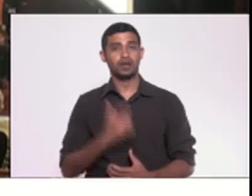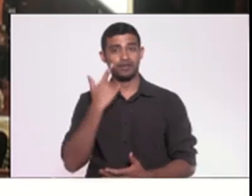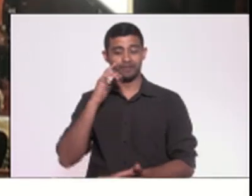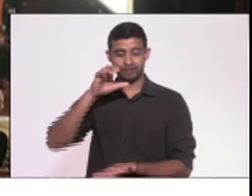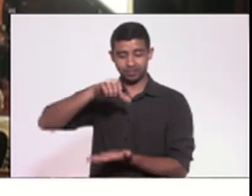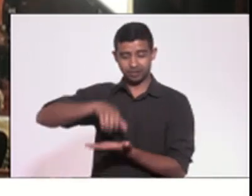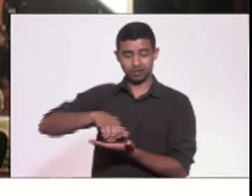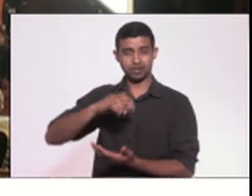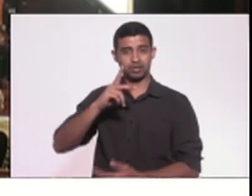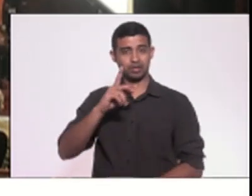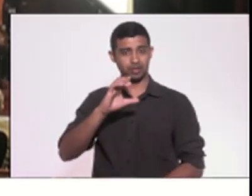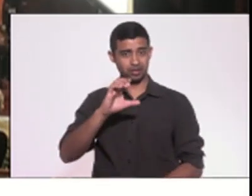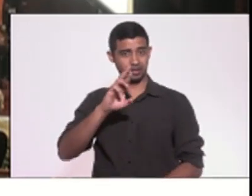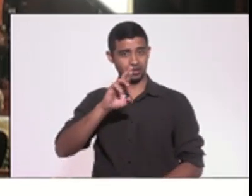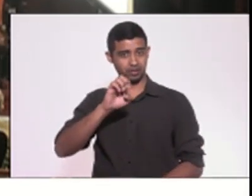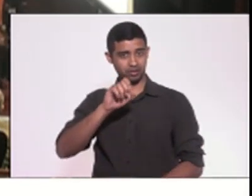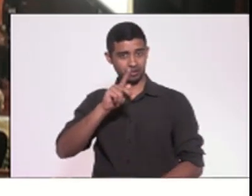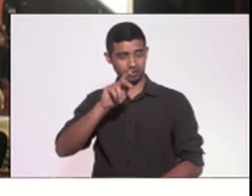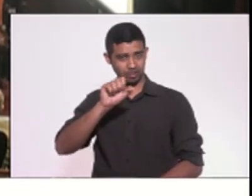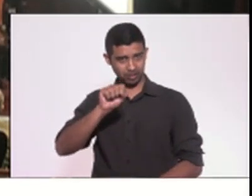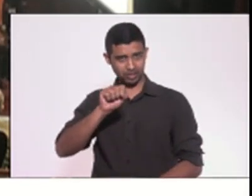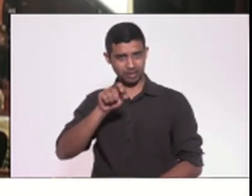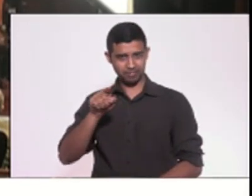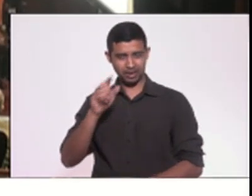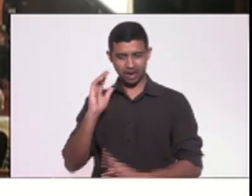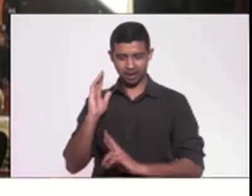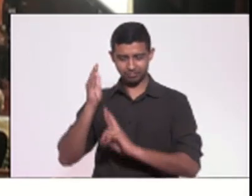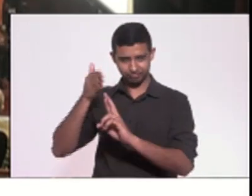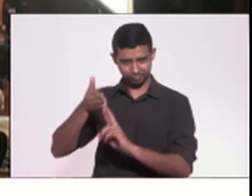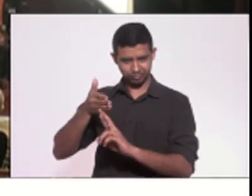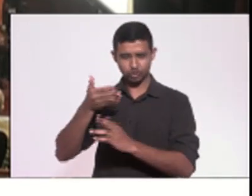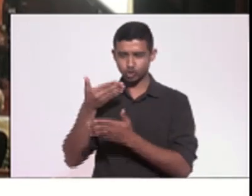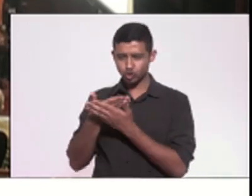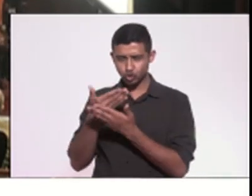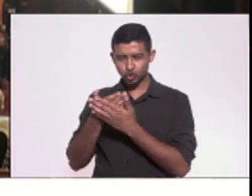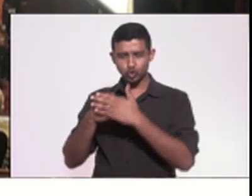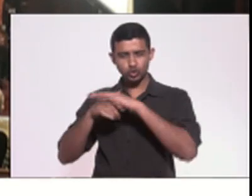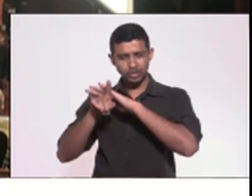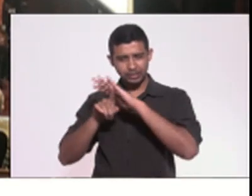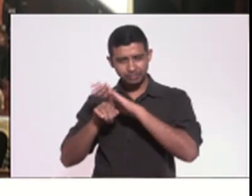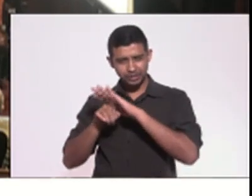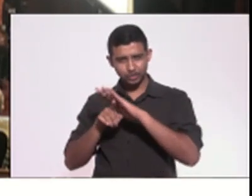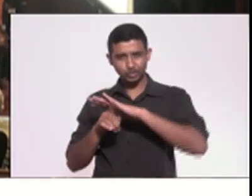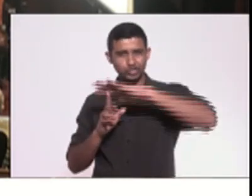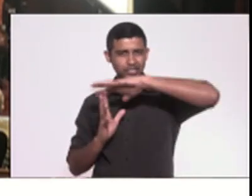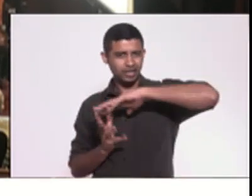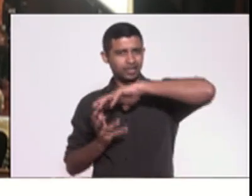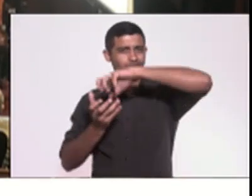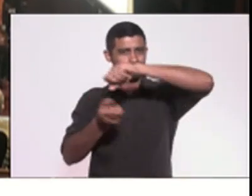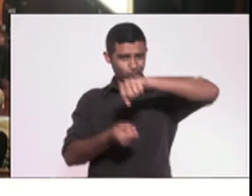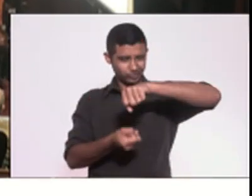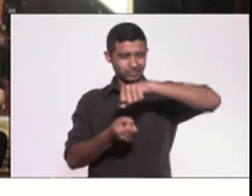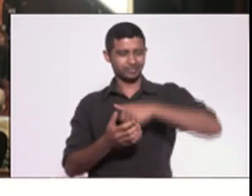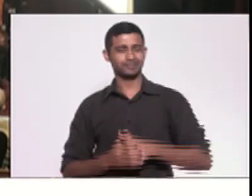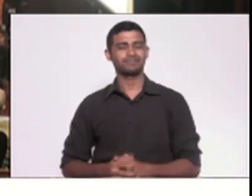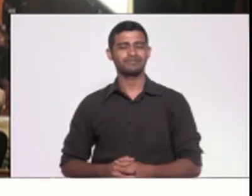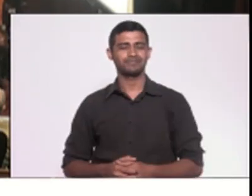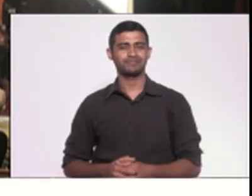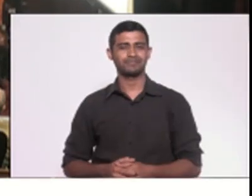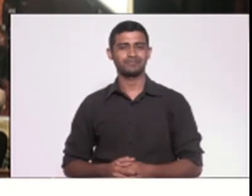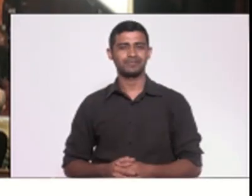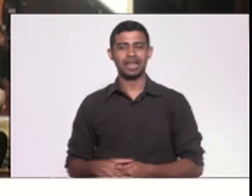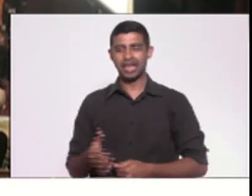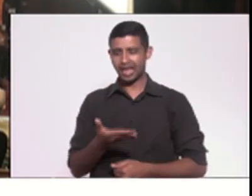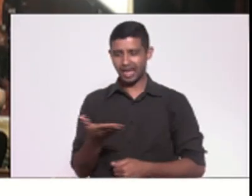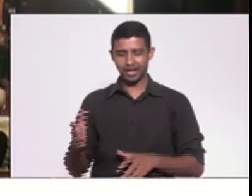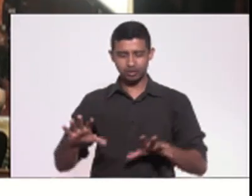Através do CREPS, que é um centro de referência, estudo e pesquisas sustentáveis, eles me